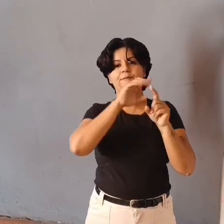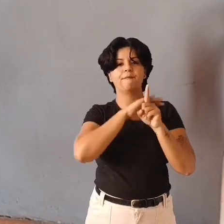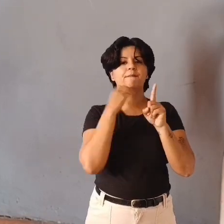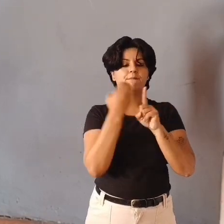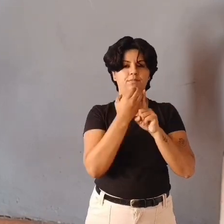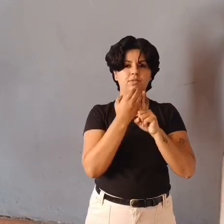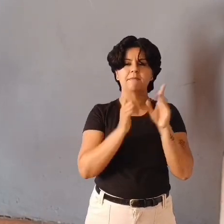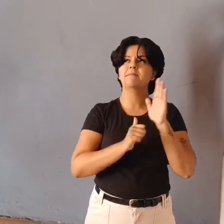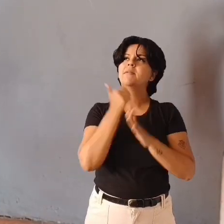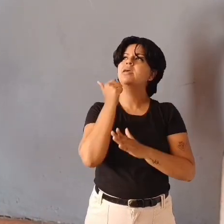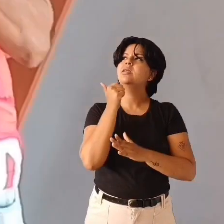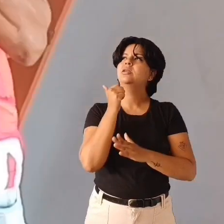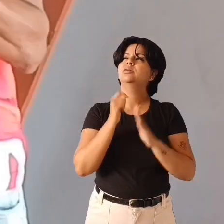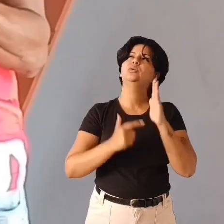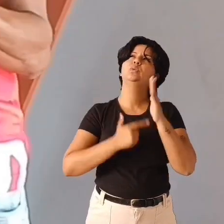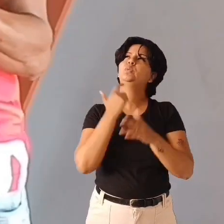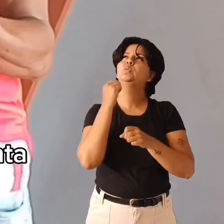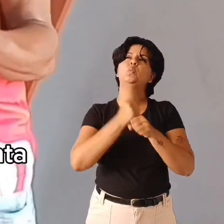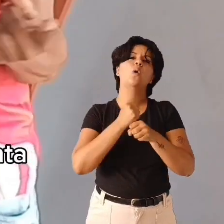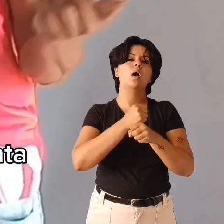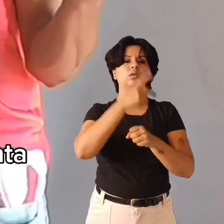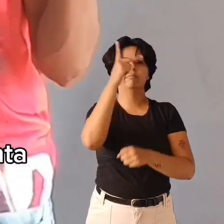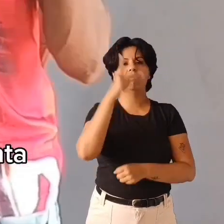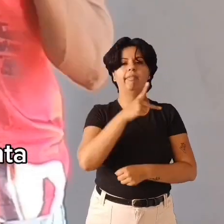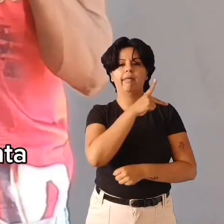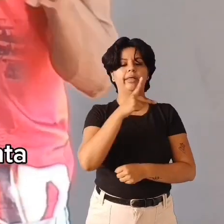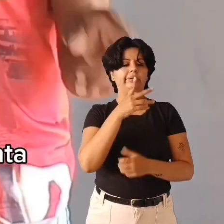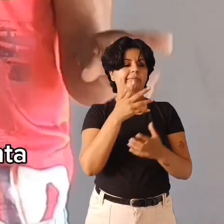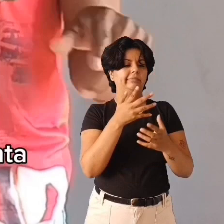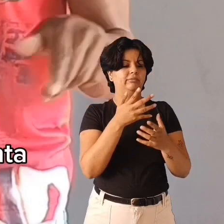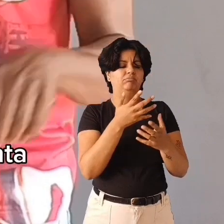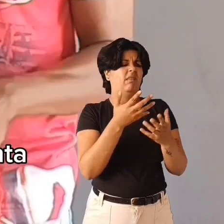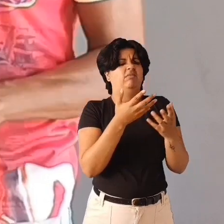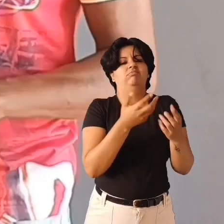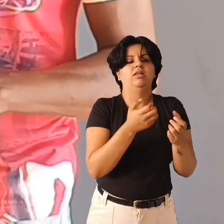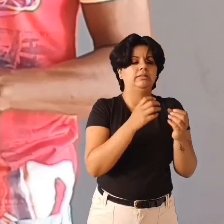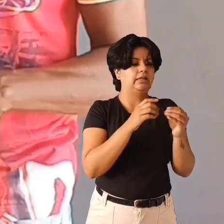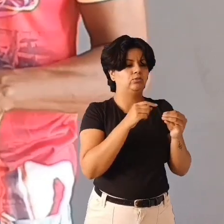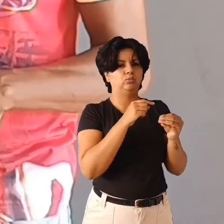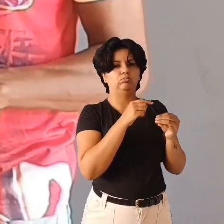cá, para a comunidade. Fizeram o primeiro ano, no segundo ano o padre prendeu a santa.